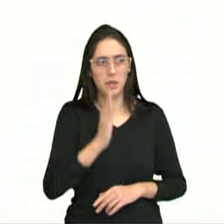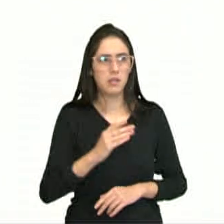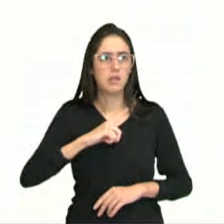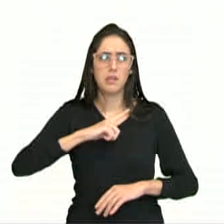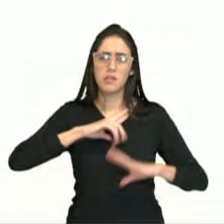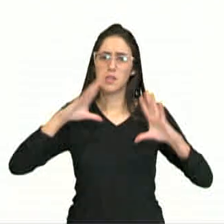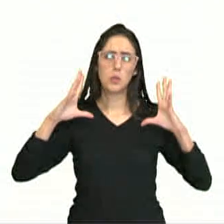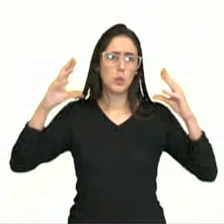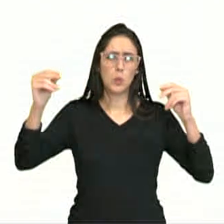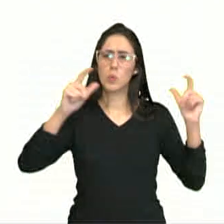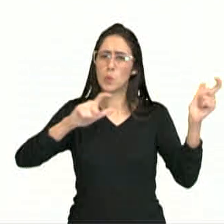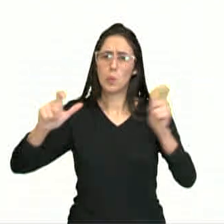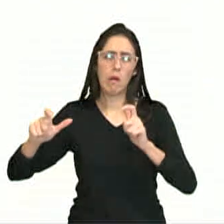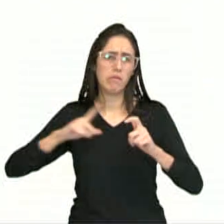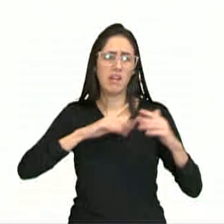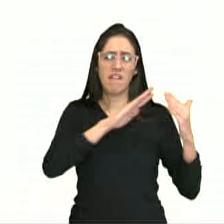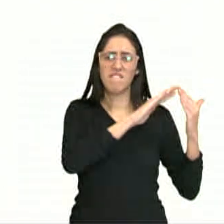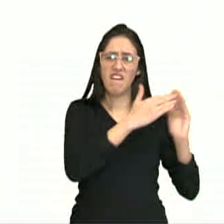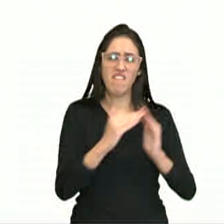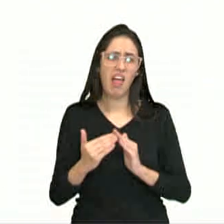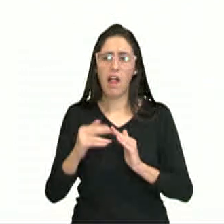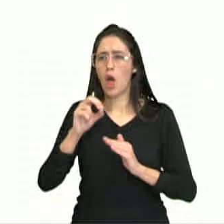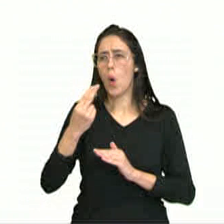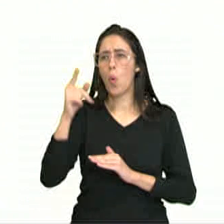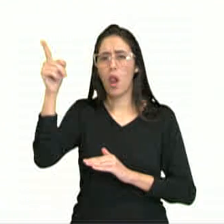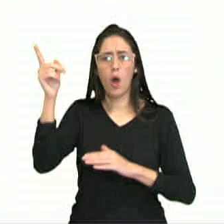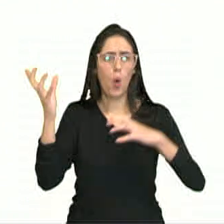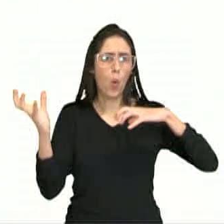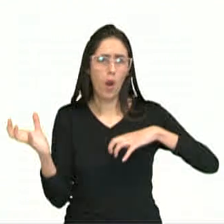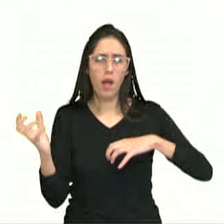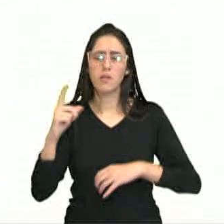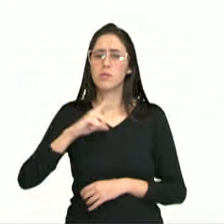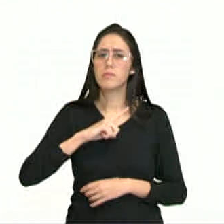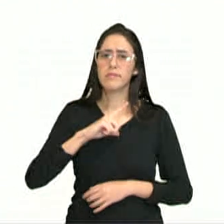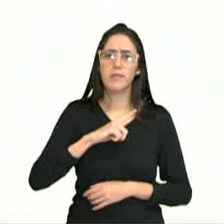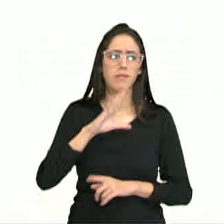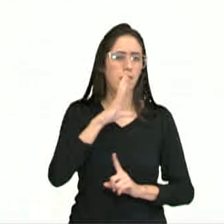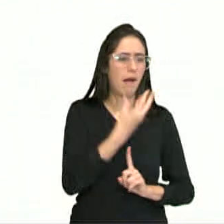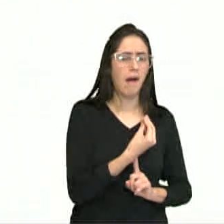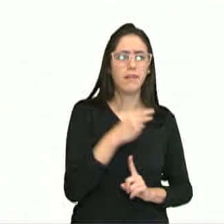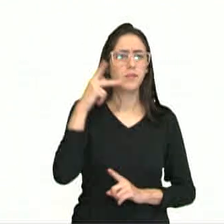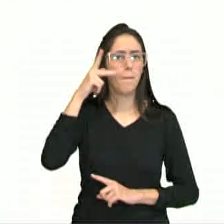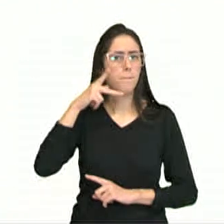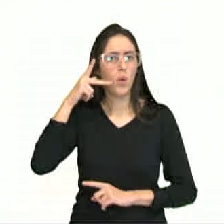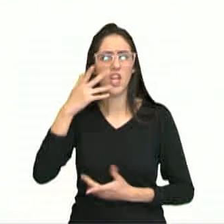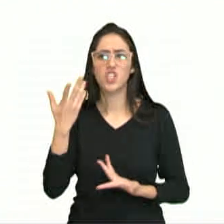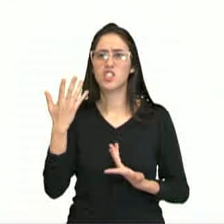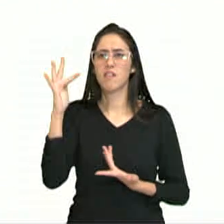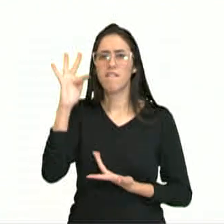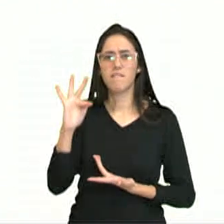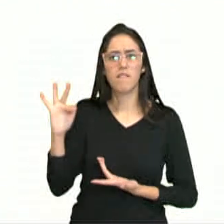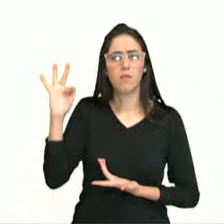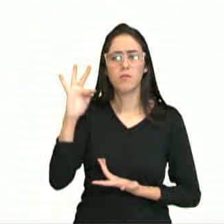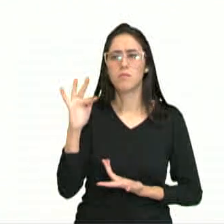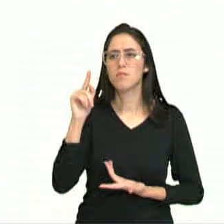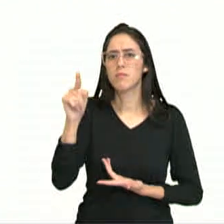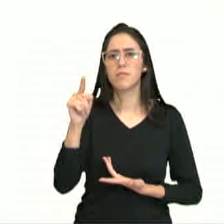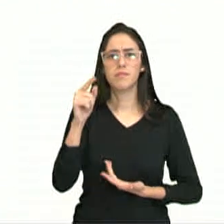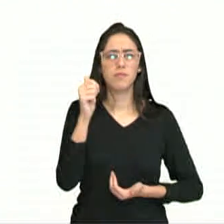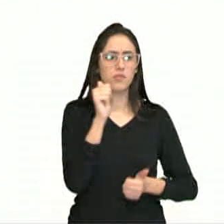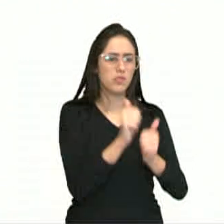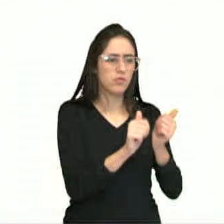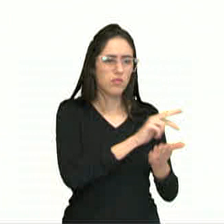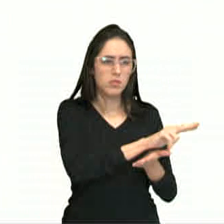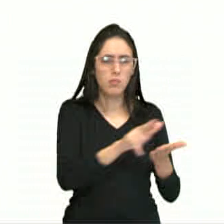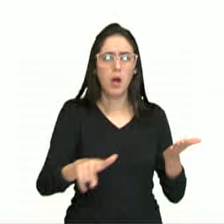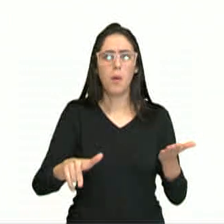as categorias, em todos os lugares. Na arte, na política, na universidade e no futebol, entre policiais e